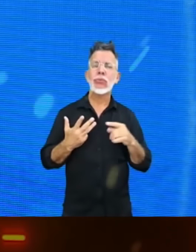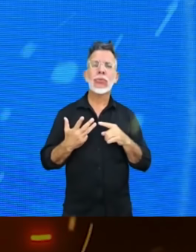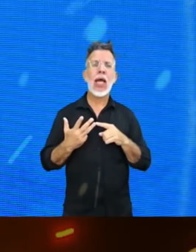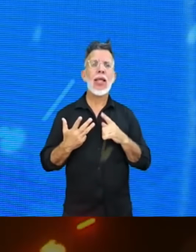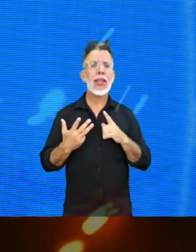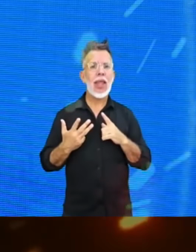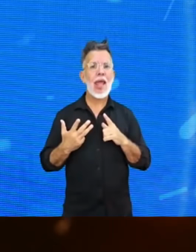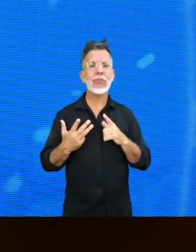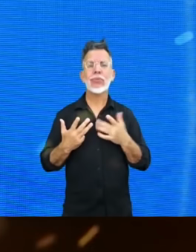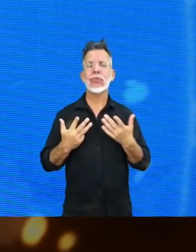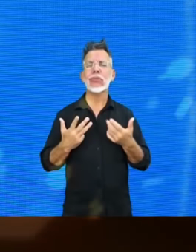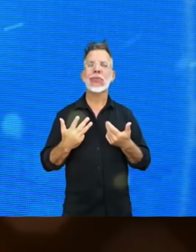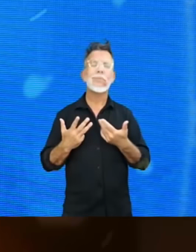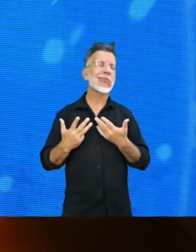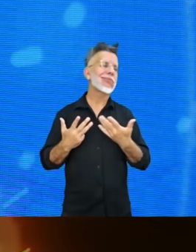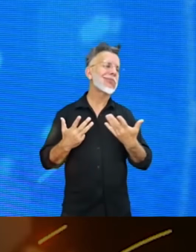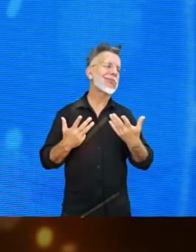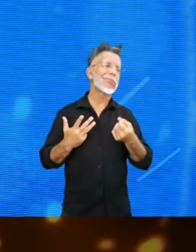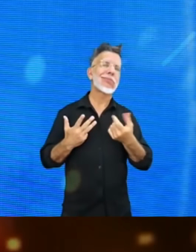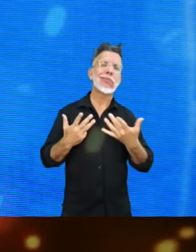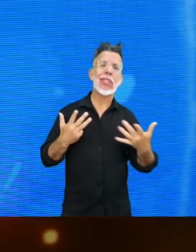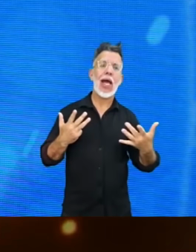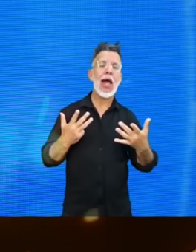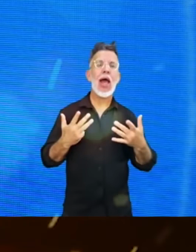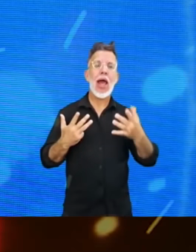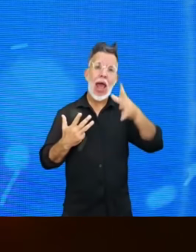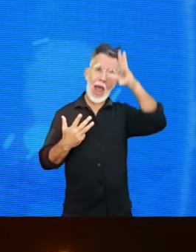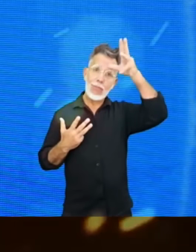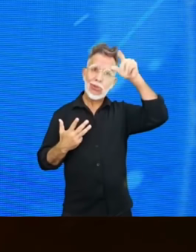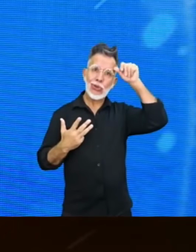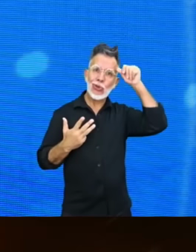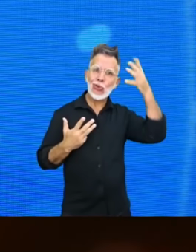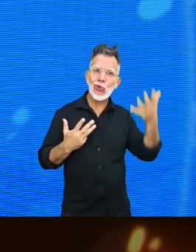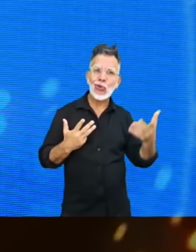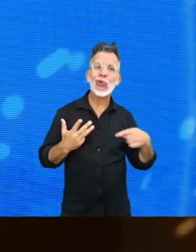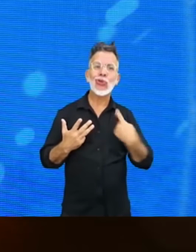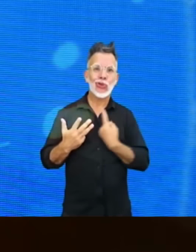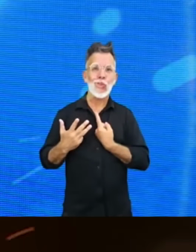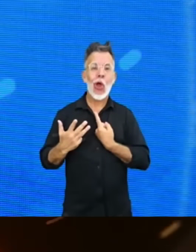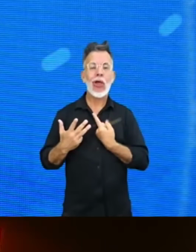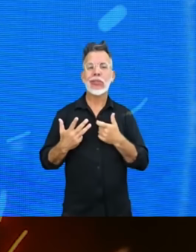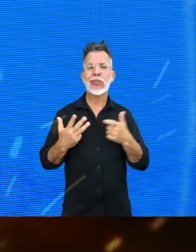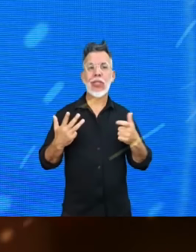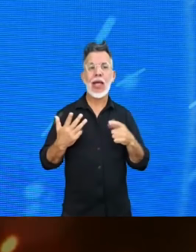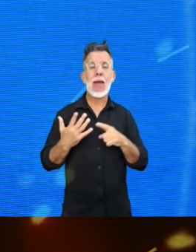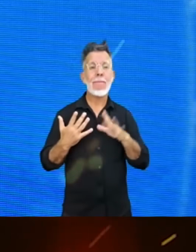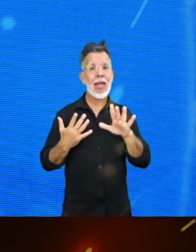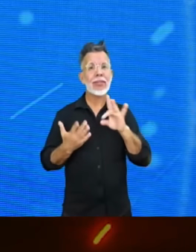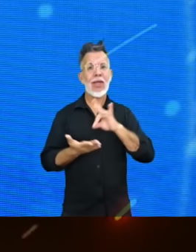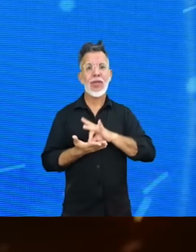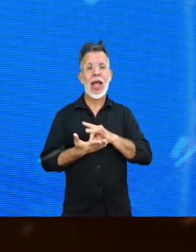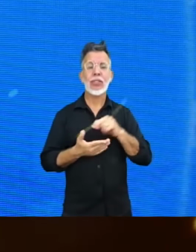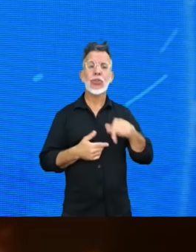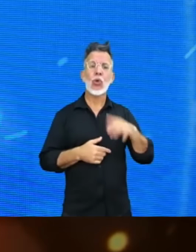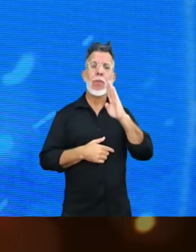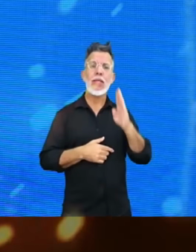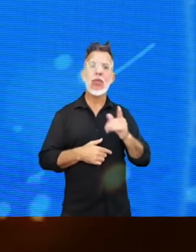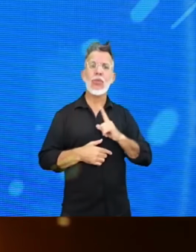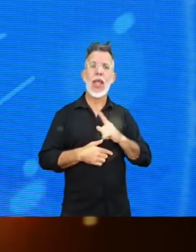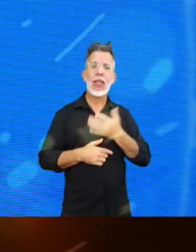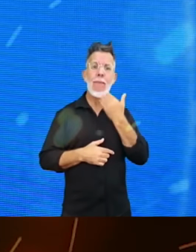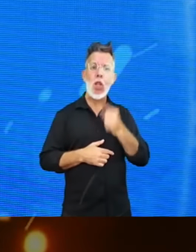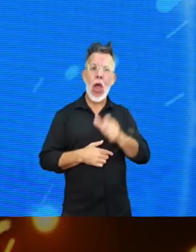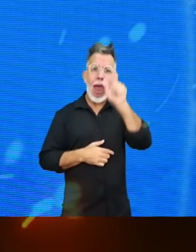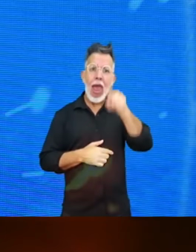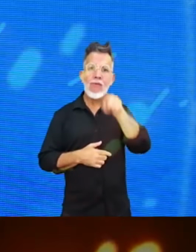Azul temos a nossa Grande de Amazônia o pulmão do mundo eh mas na realidade o que o Brasil tem de melhor é você é